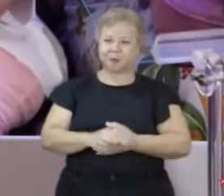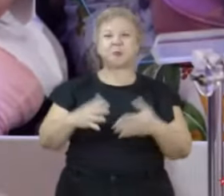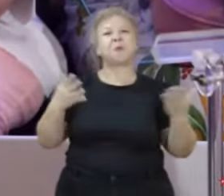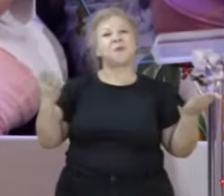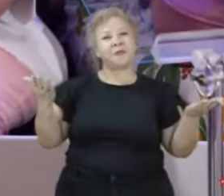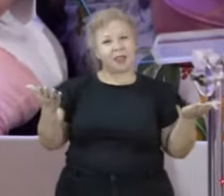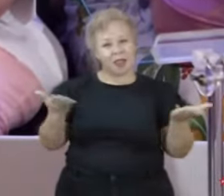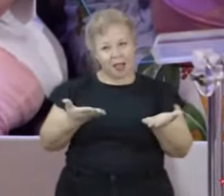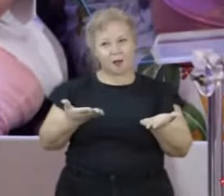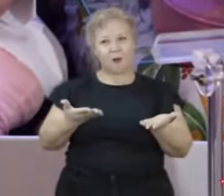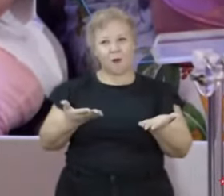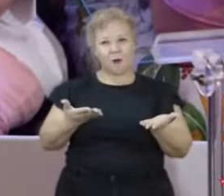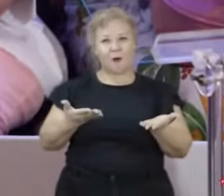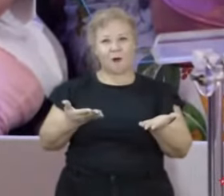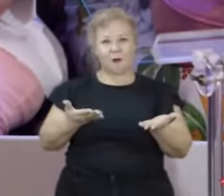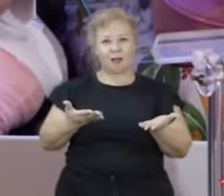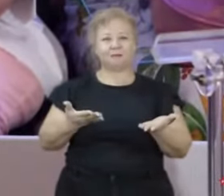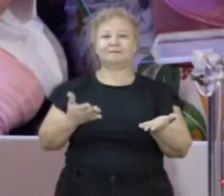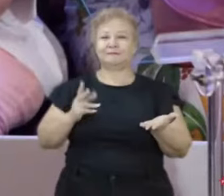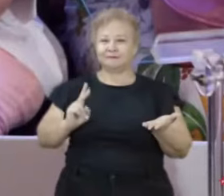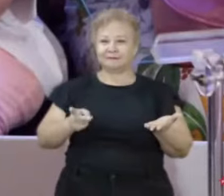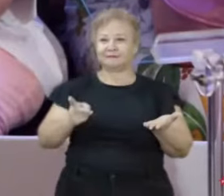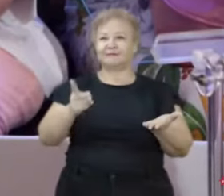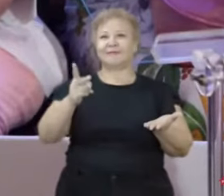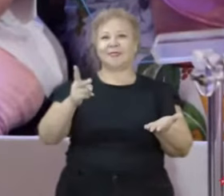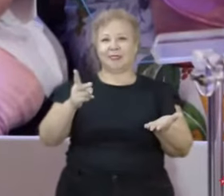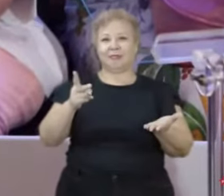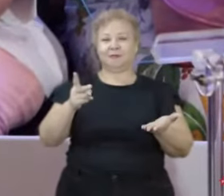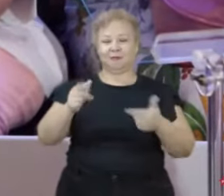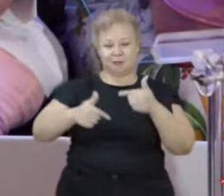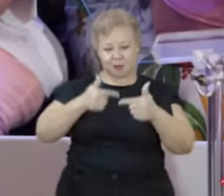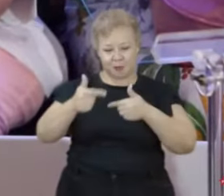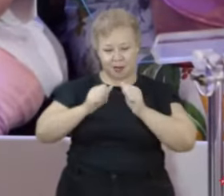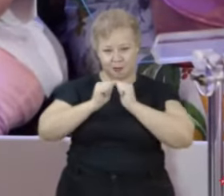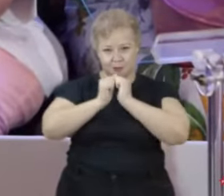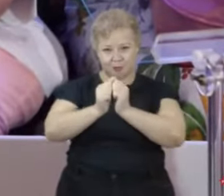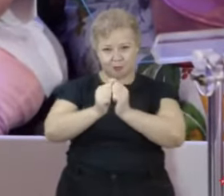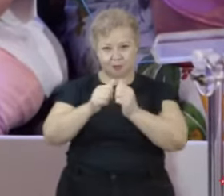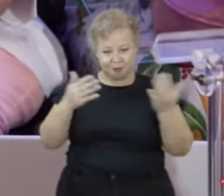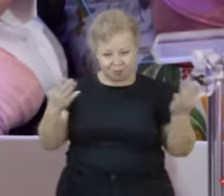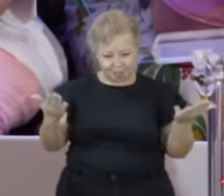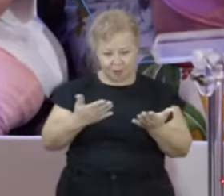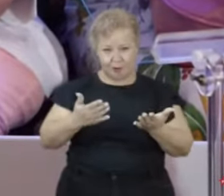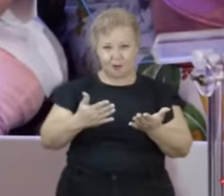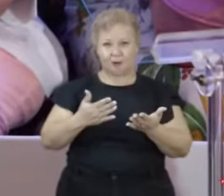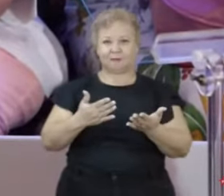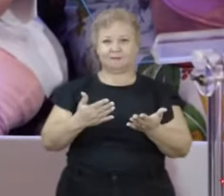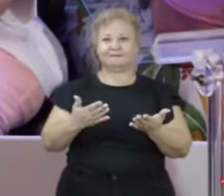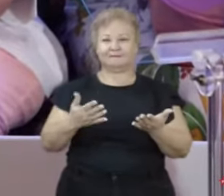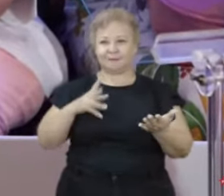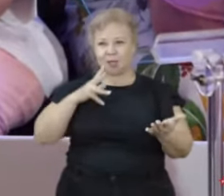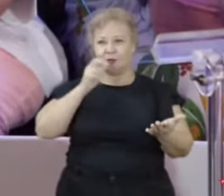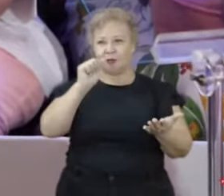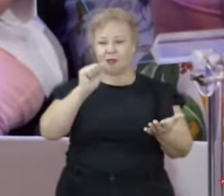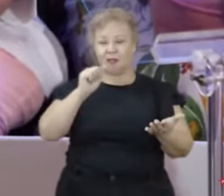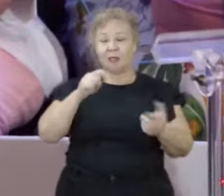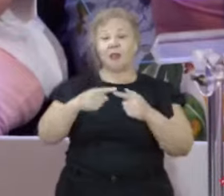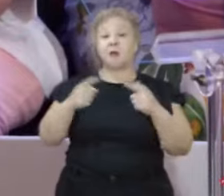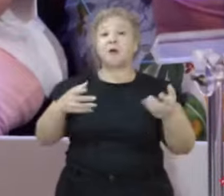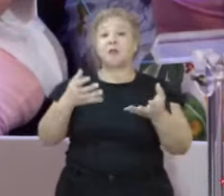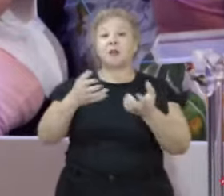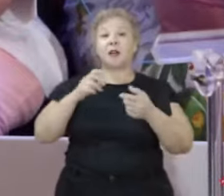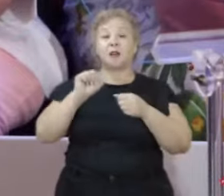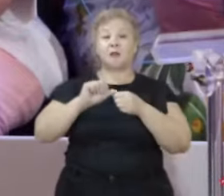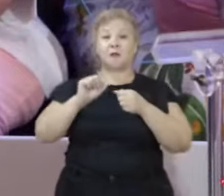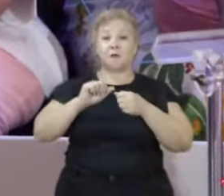Agora, mais do que nunca, trabalharemos juntos. Mas eu quero fazer uma saudação mais